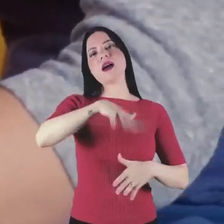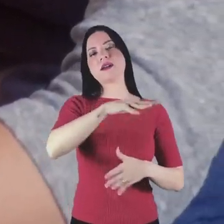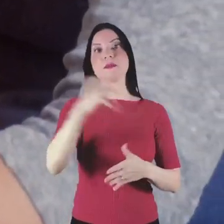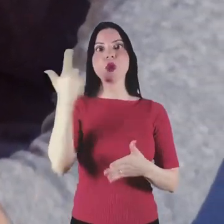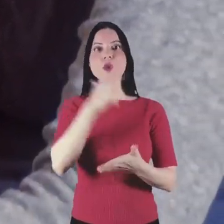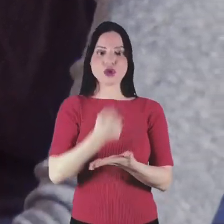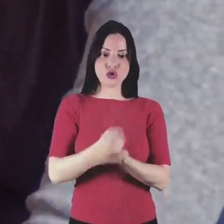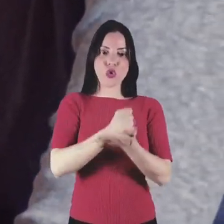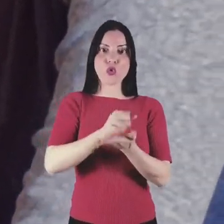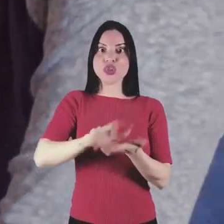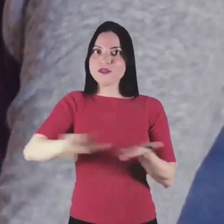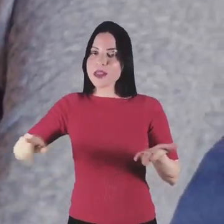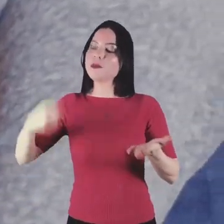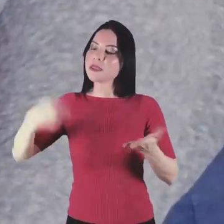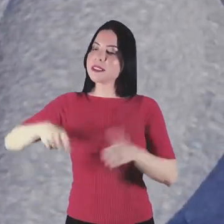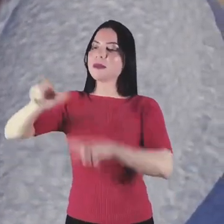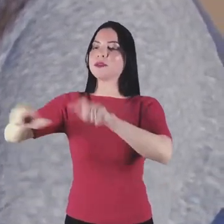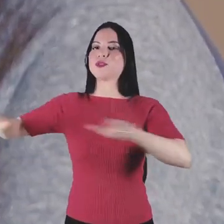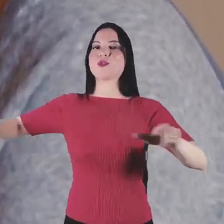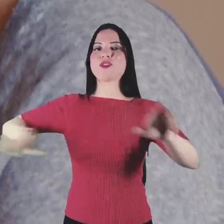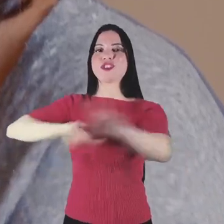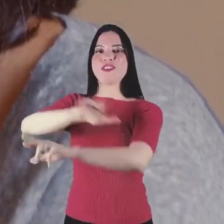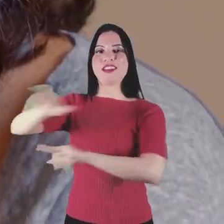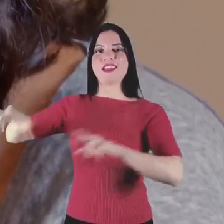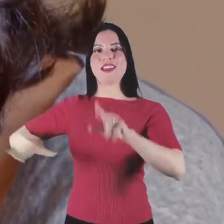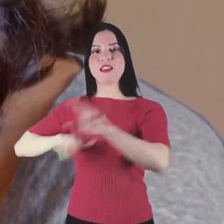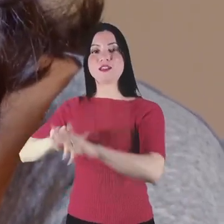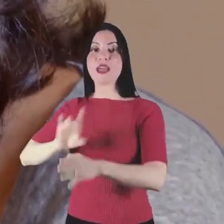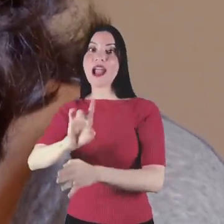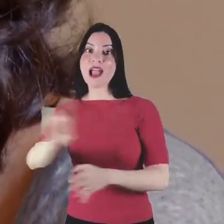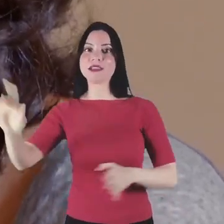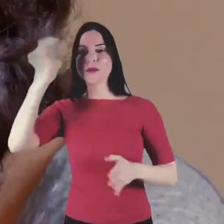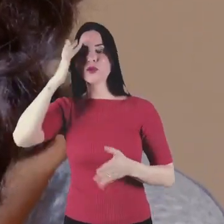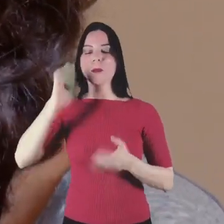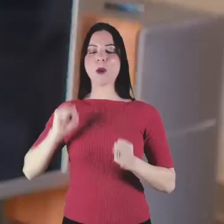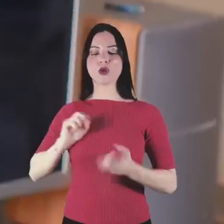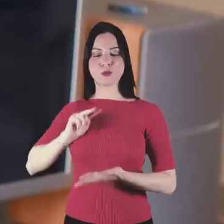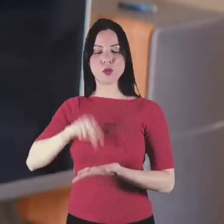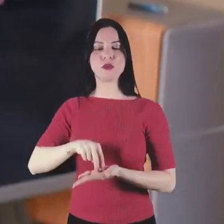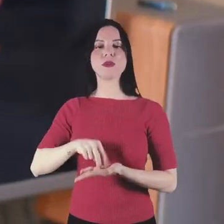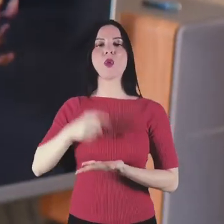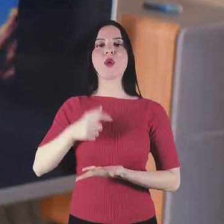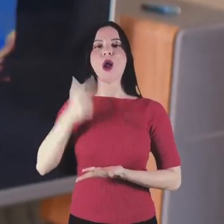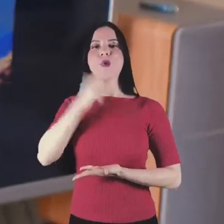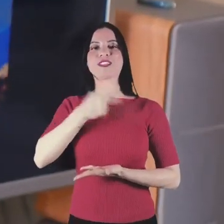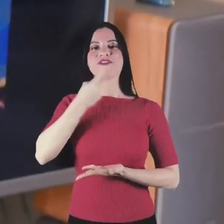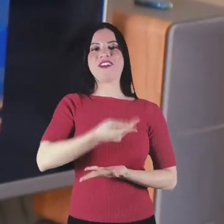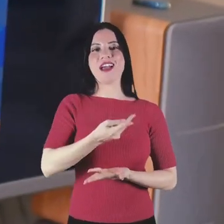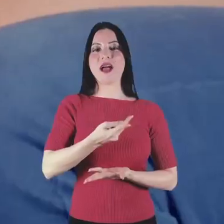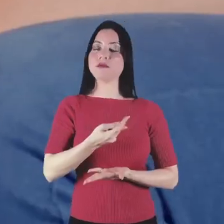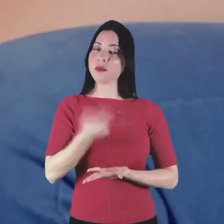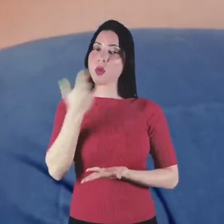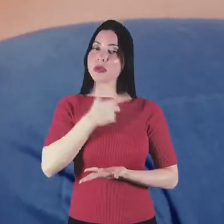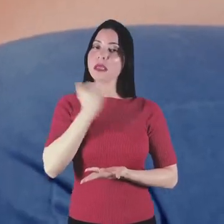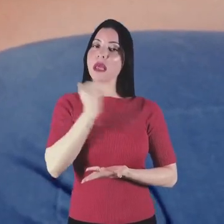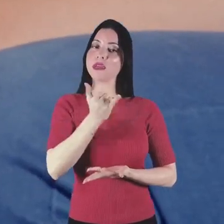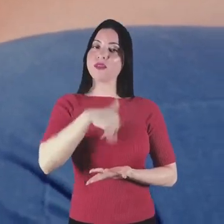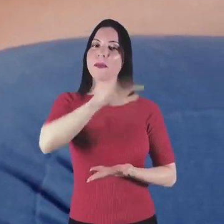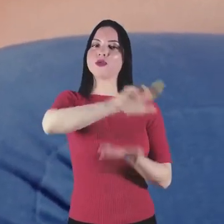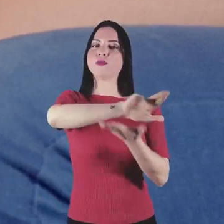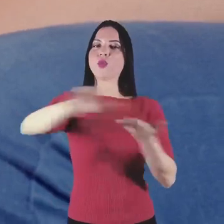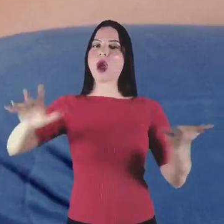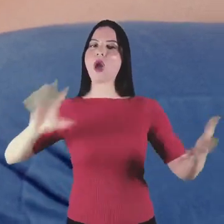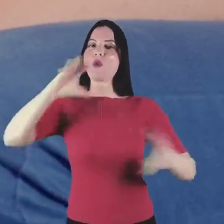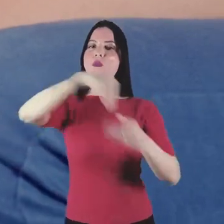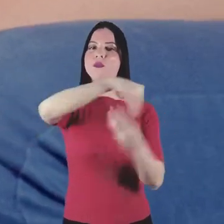mais diverso. Para você fazer um jogo diverso, é necessário ter uma equipe diversa, para cada um poder falar da sua posição e conseguir construir